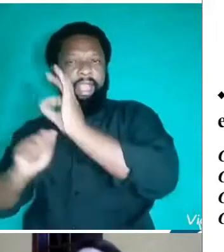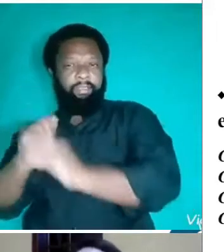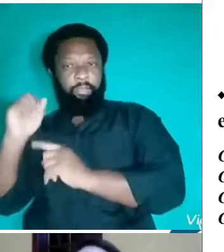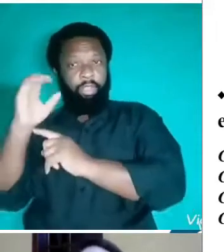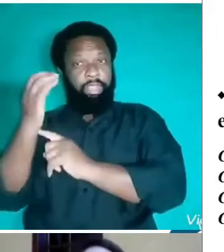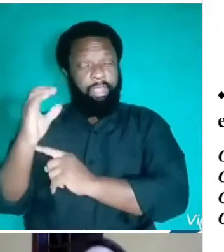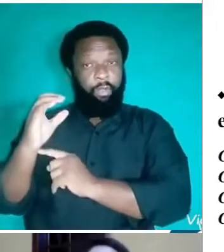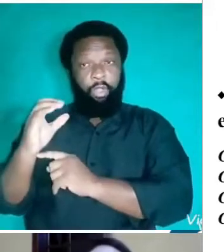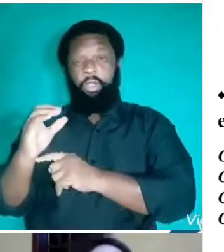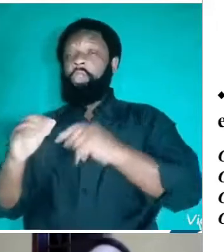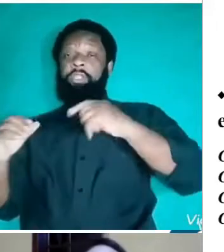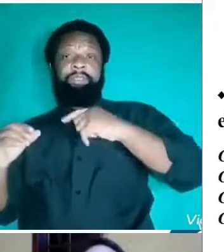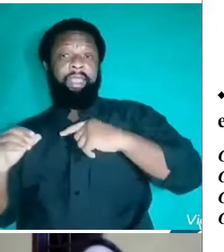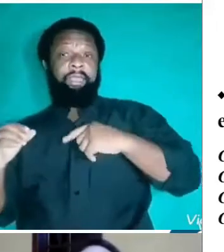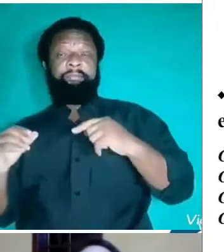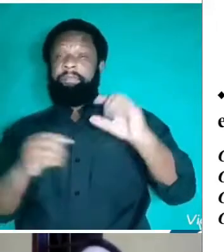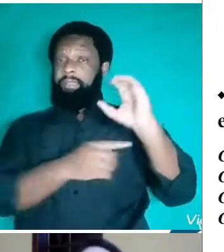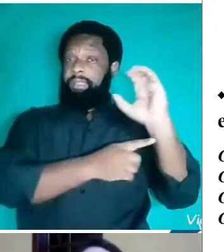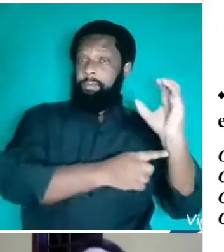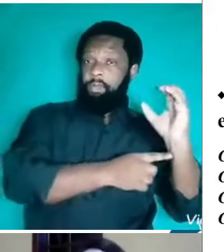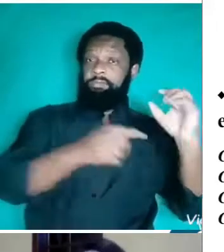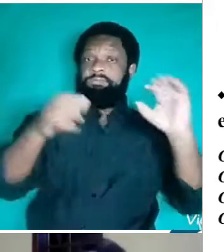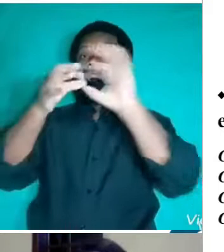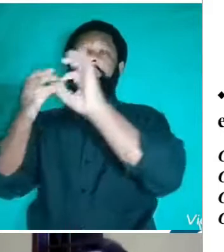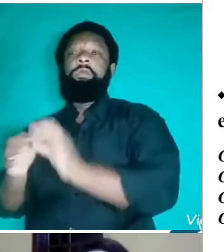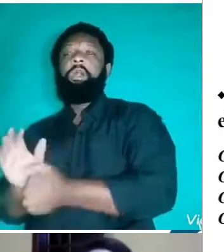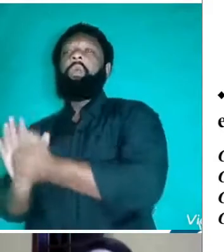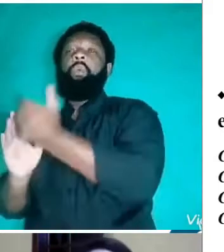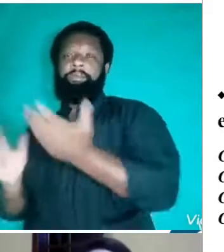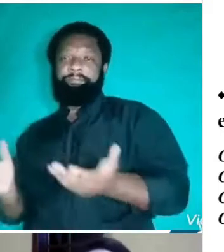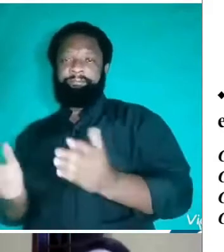de carbono, né? Que um determinado carbono está ligado.